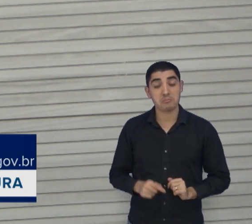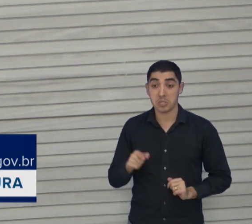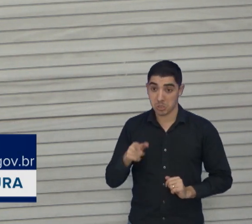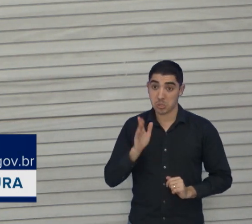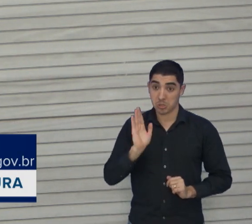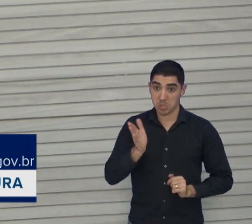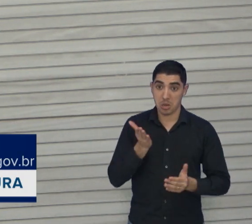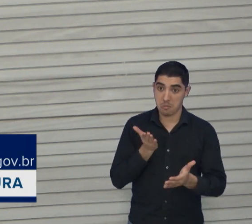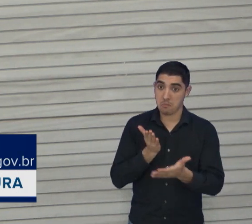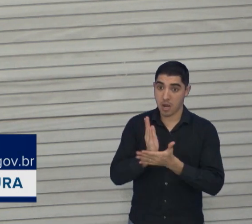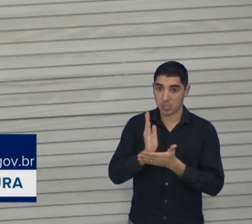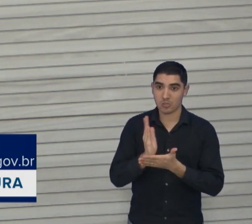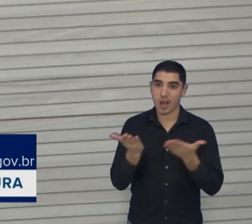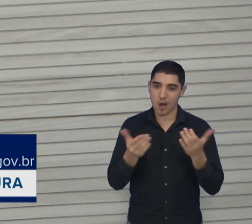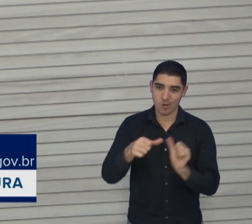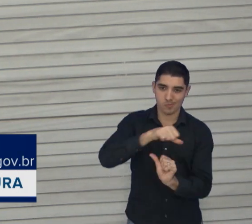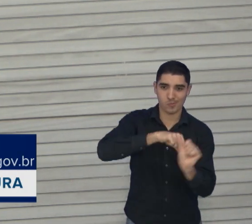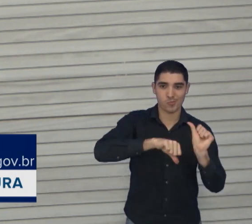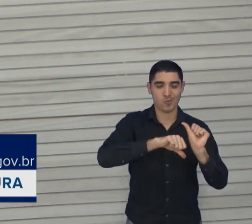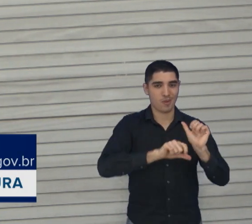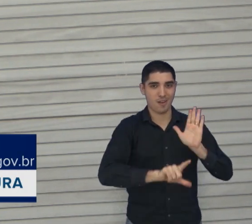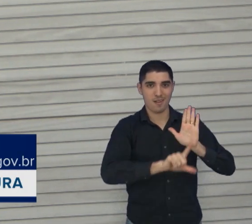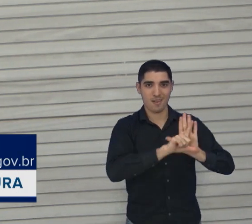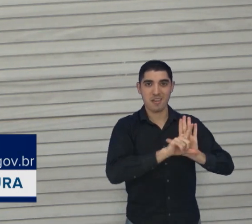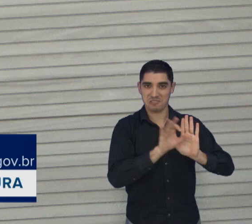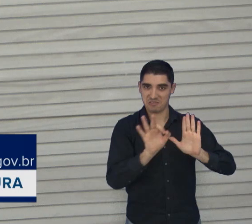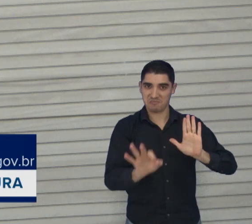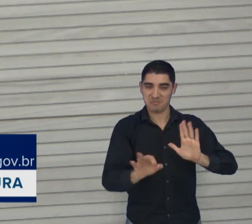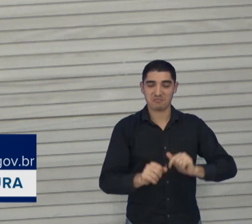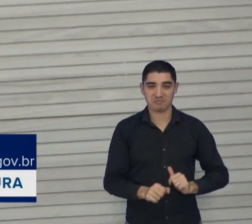Aprovado agora, vai virar lei. E